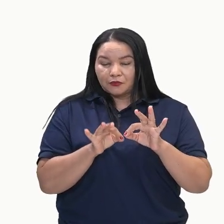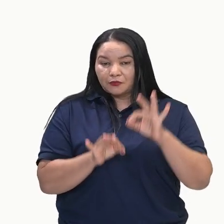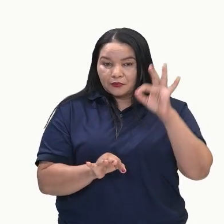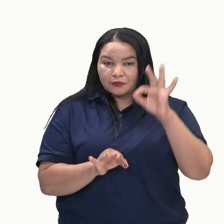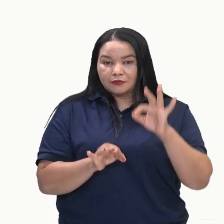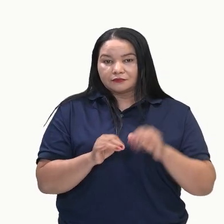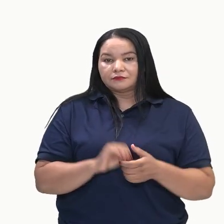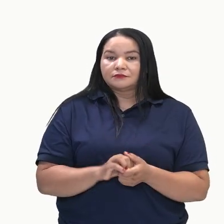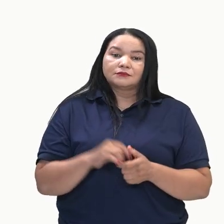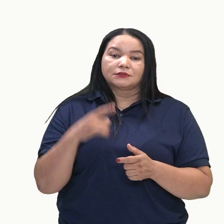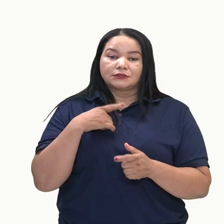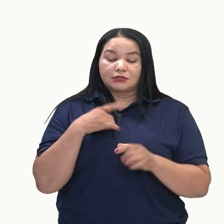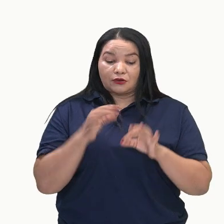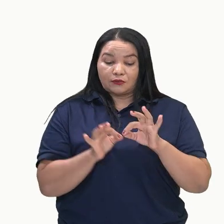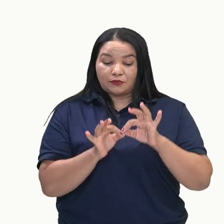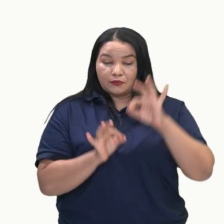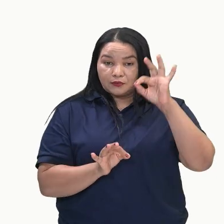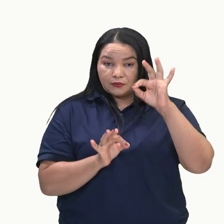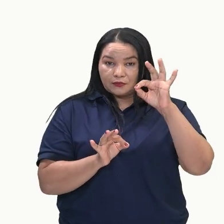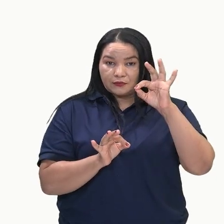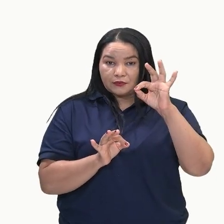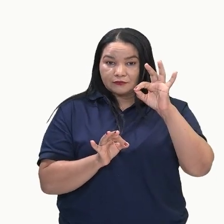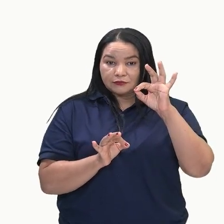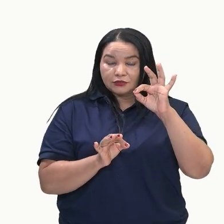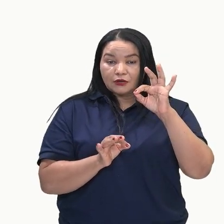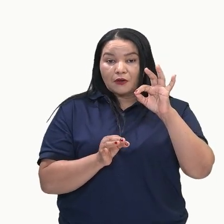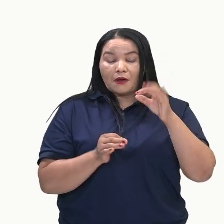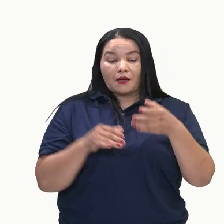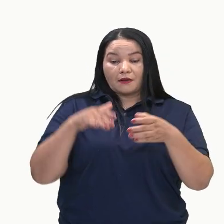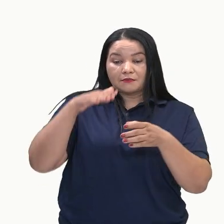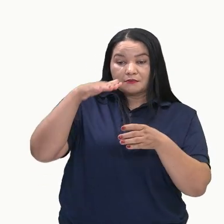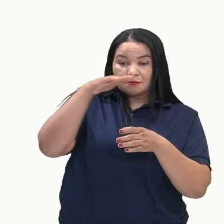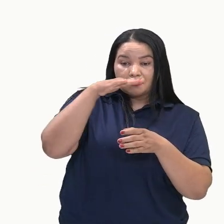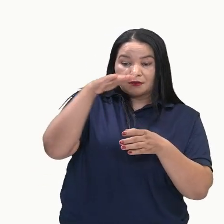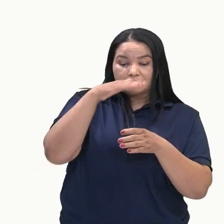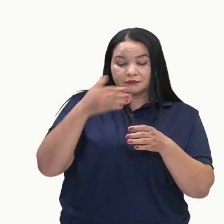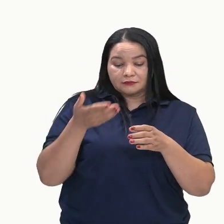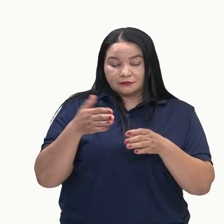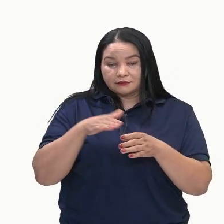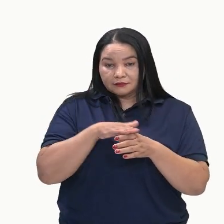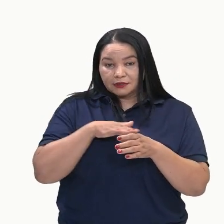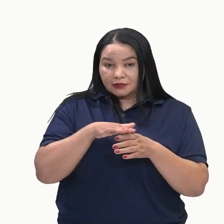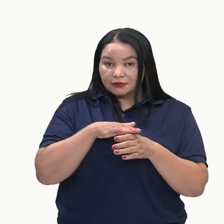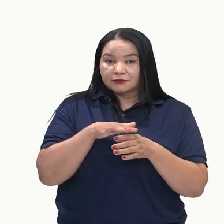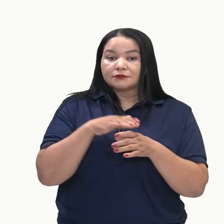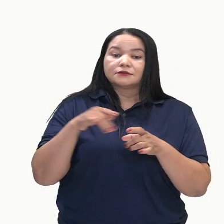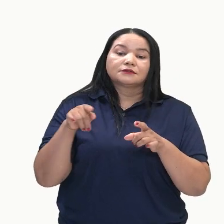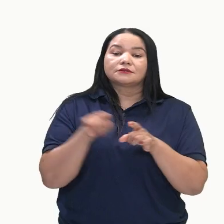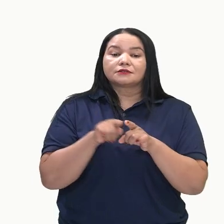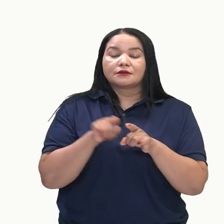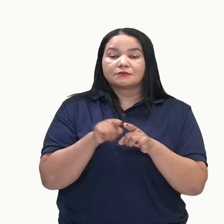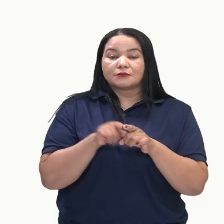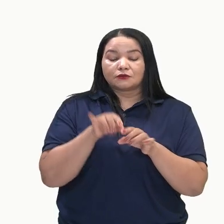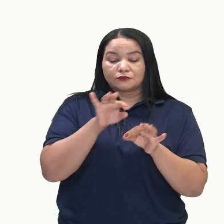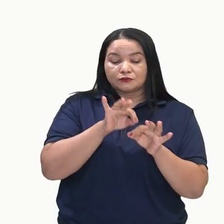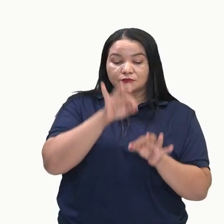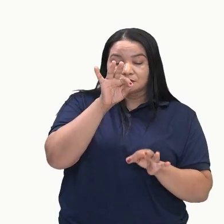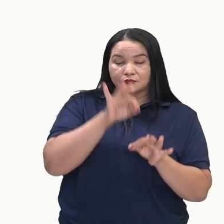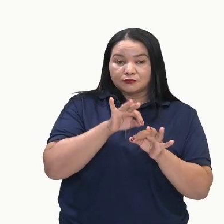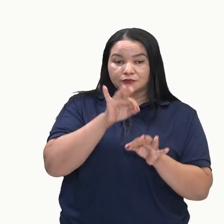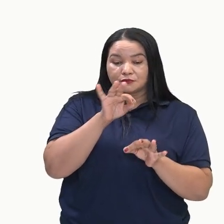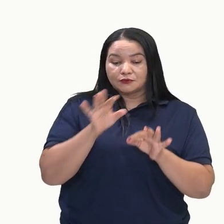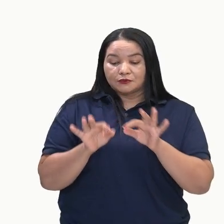uma altura, com 2 bases circulares e paralelas e uma superfície